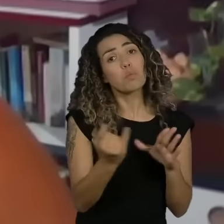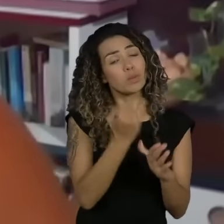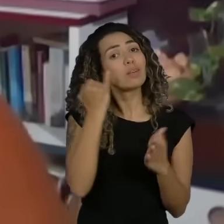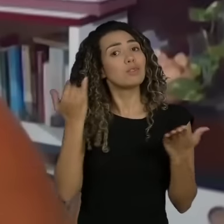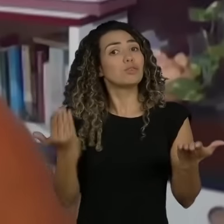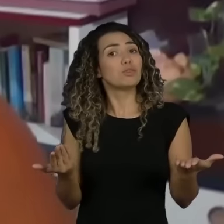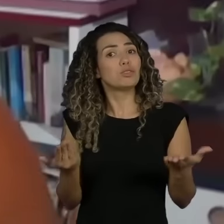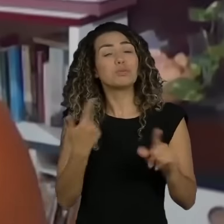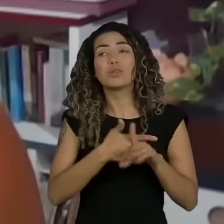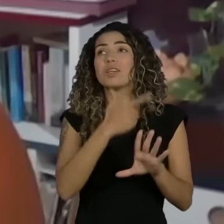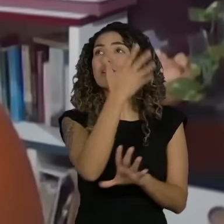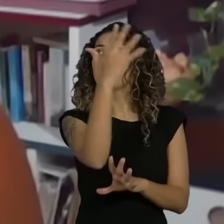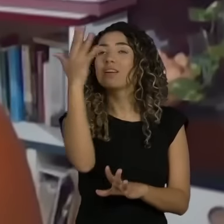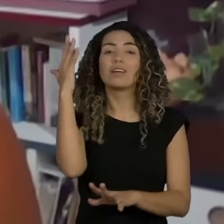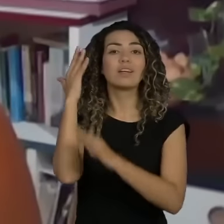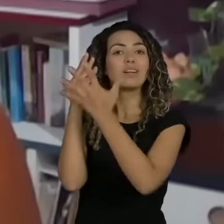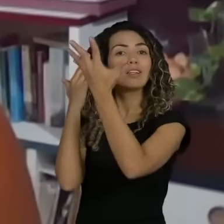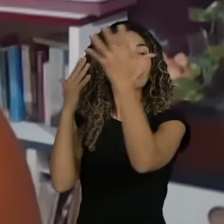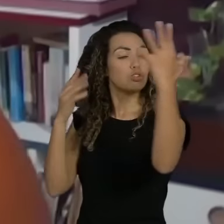já executa